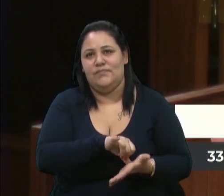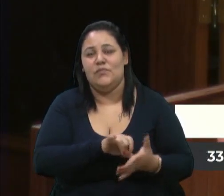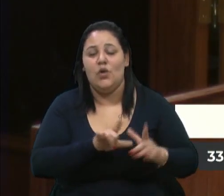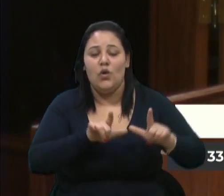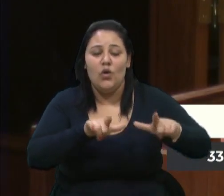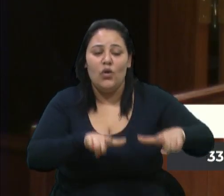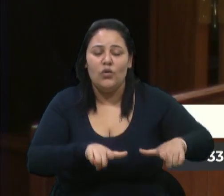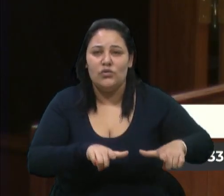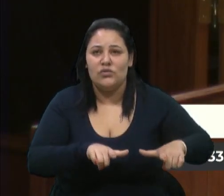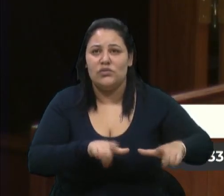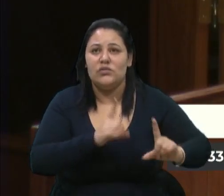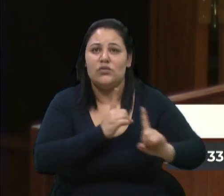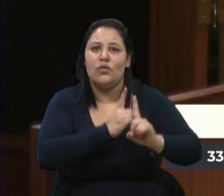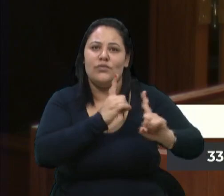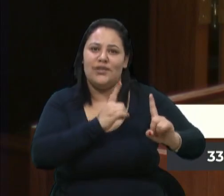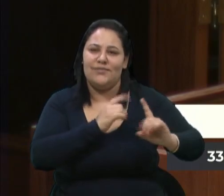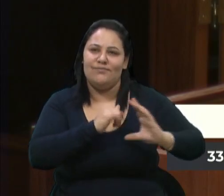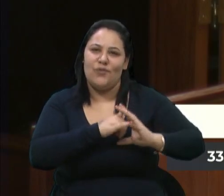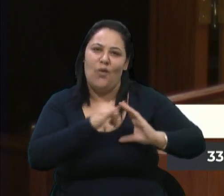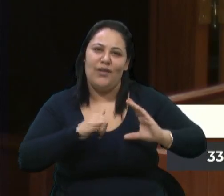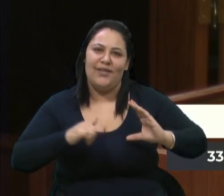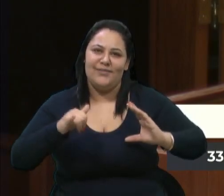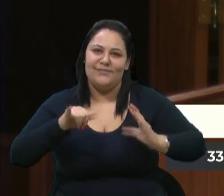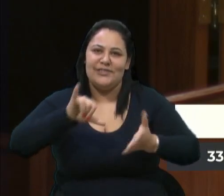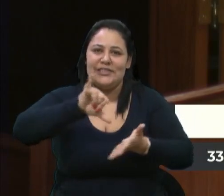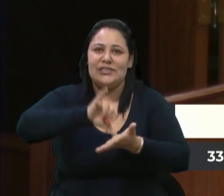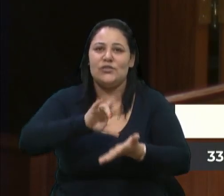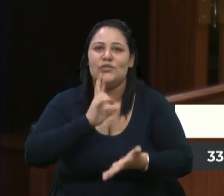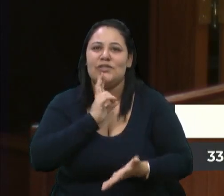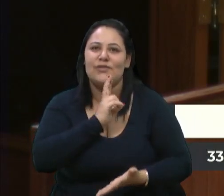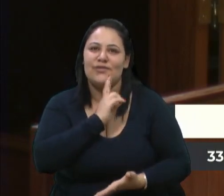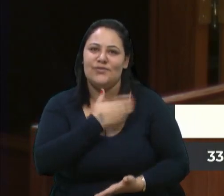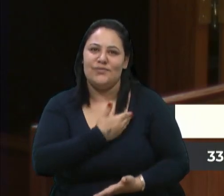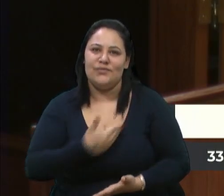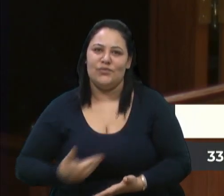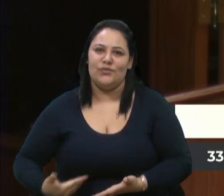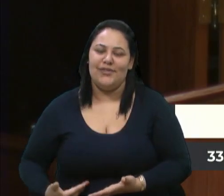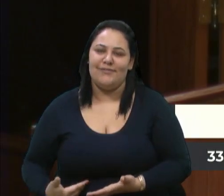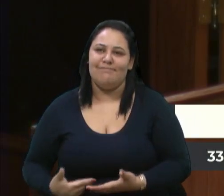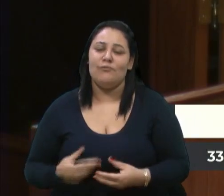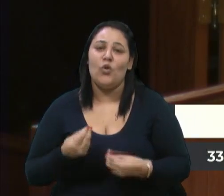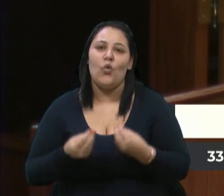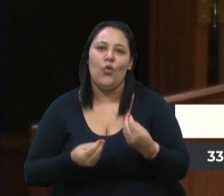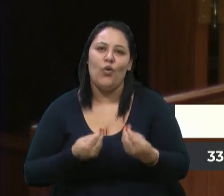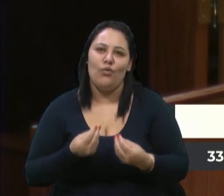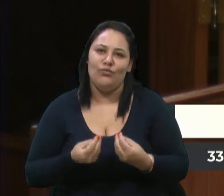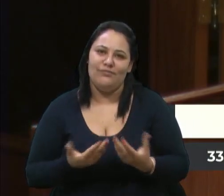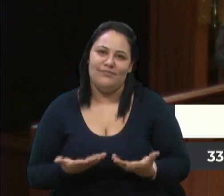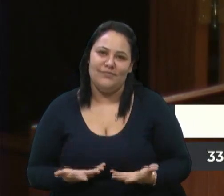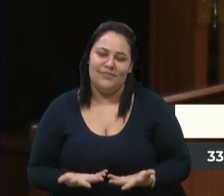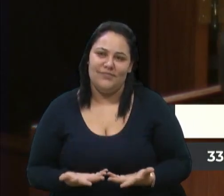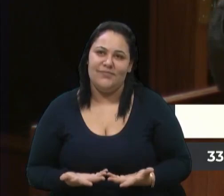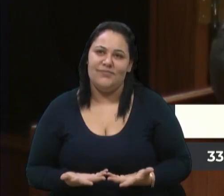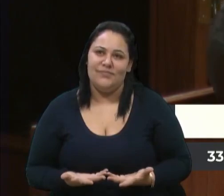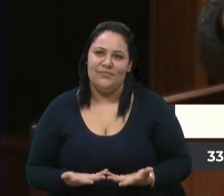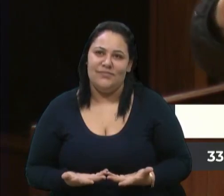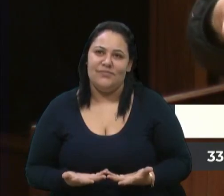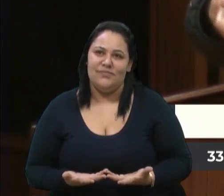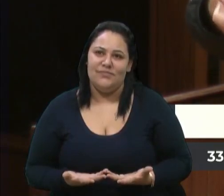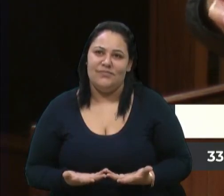nós vamos encontrar um lugar em São Peregrino para um restaurante popular. Então, onde